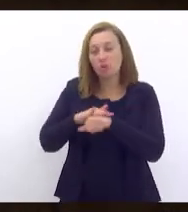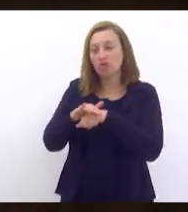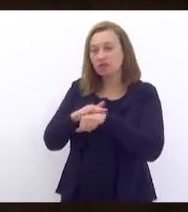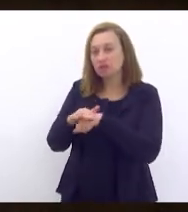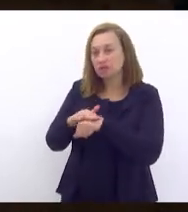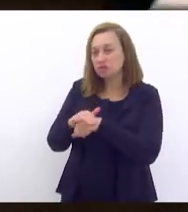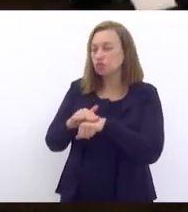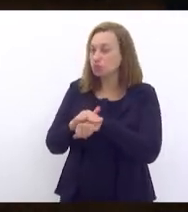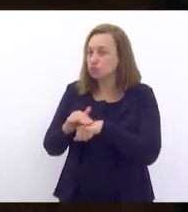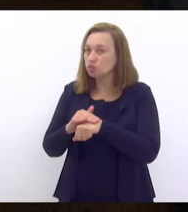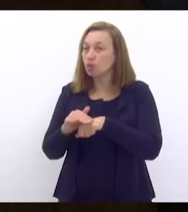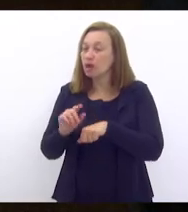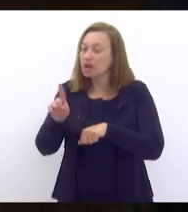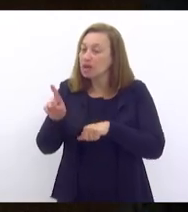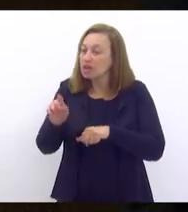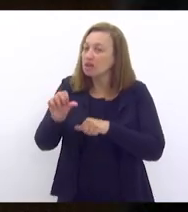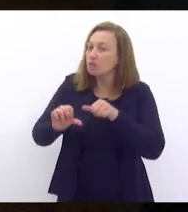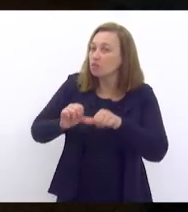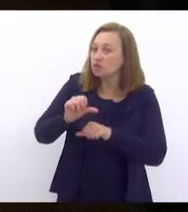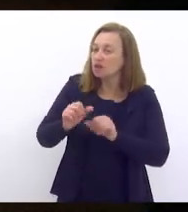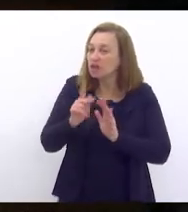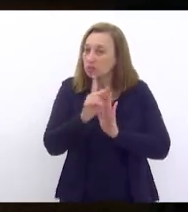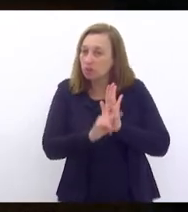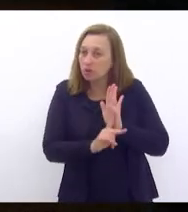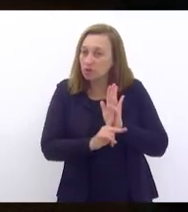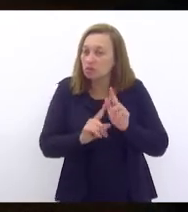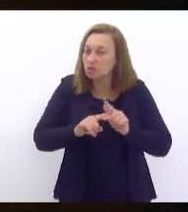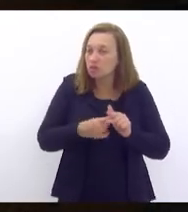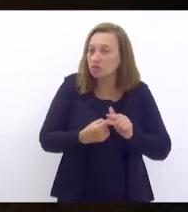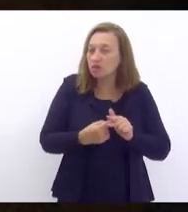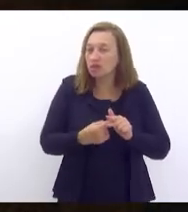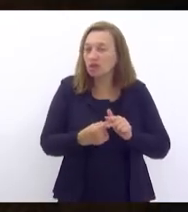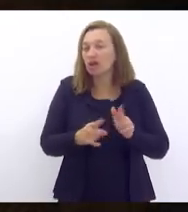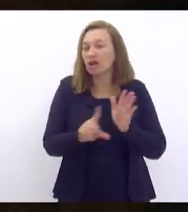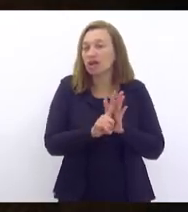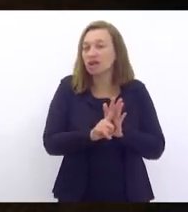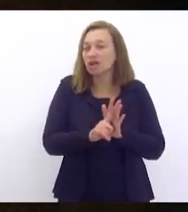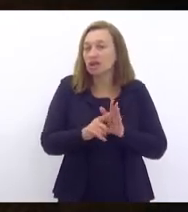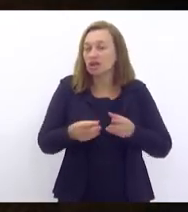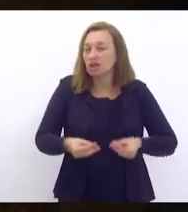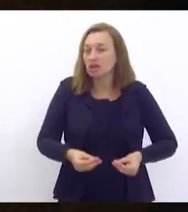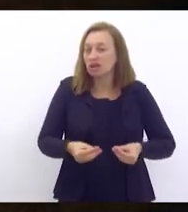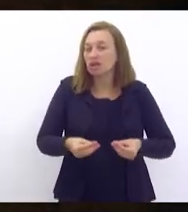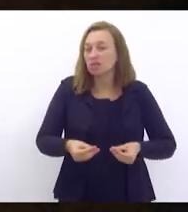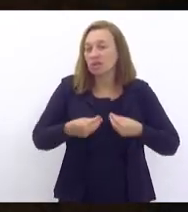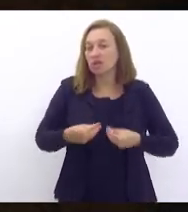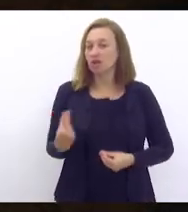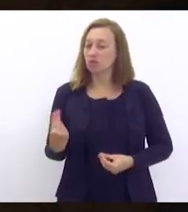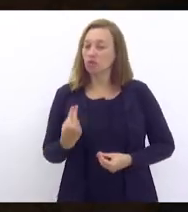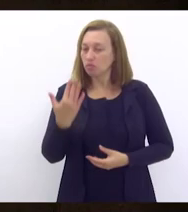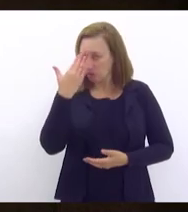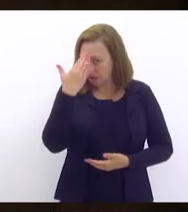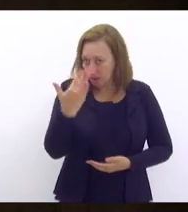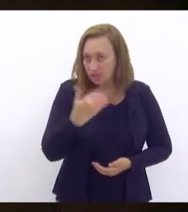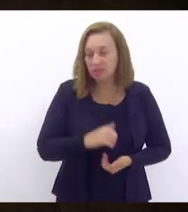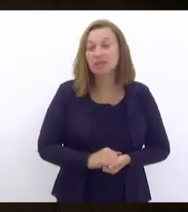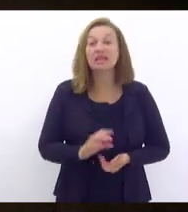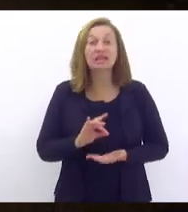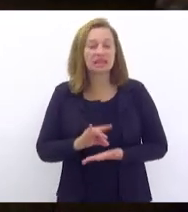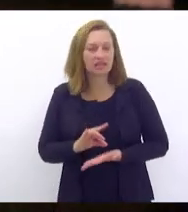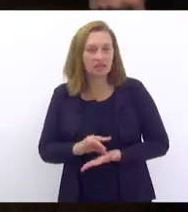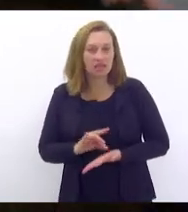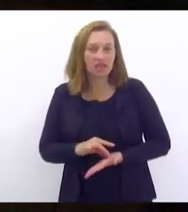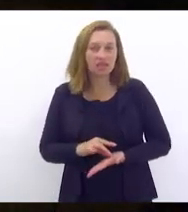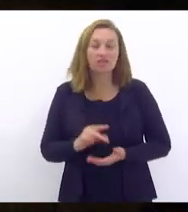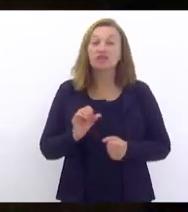eles, eles mudaram para um projeto que modifica a lei e me ofereceram a coautoria, e eu agradeço. Então, na verdade, o que a